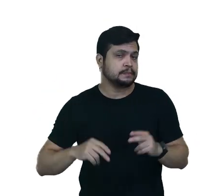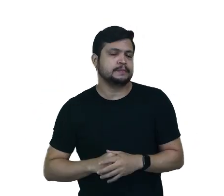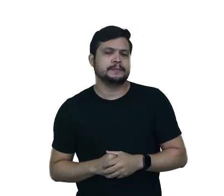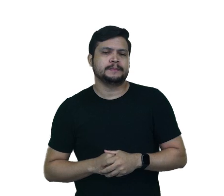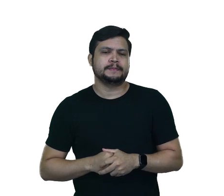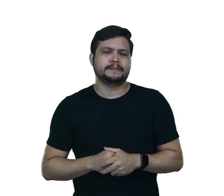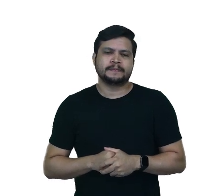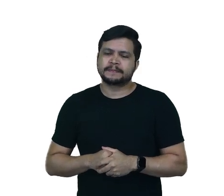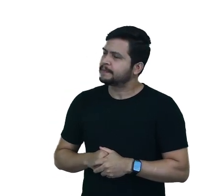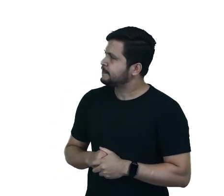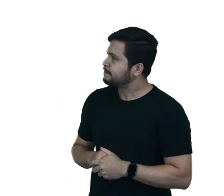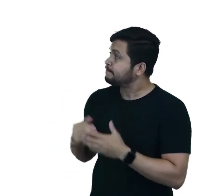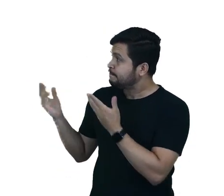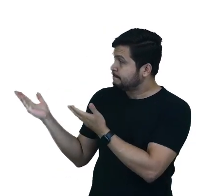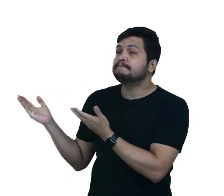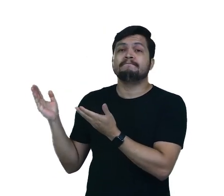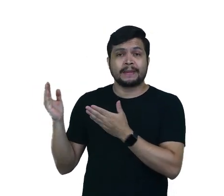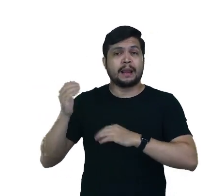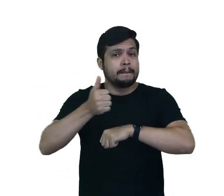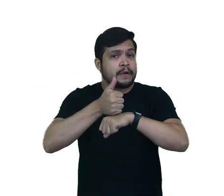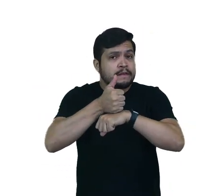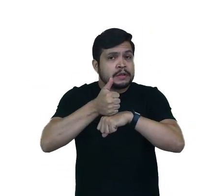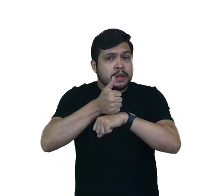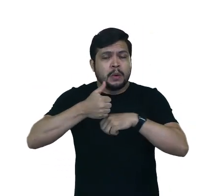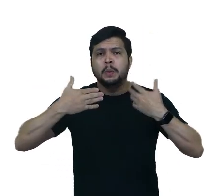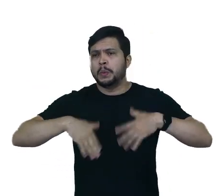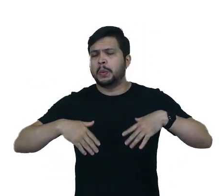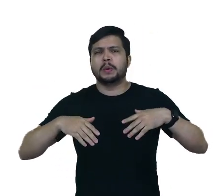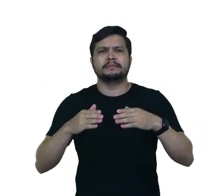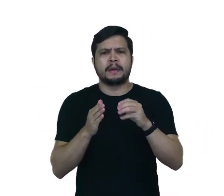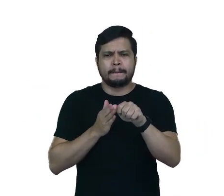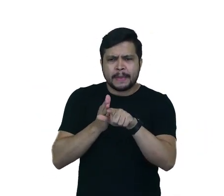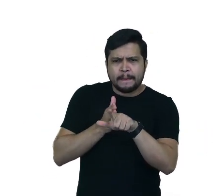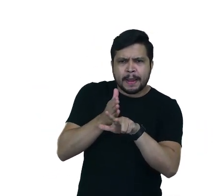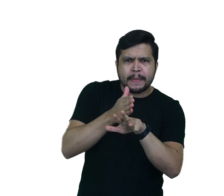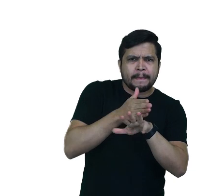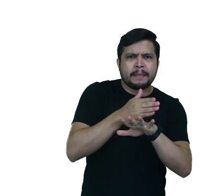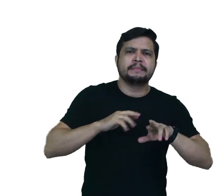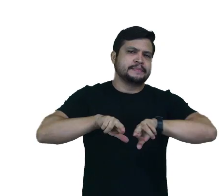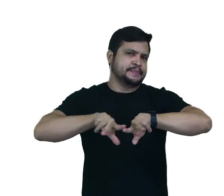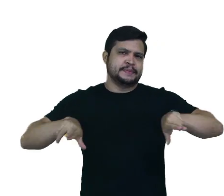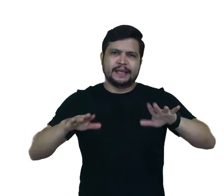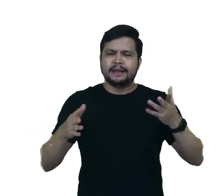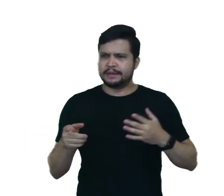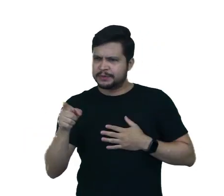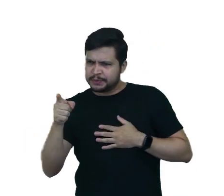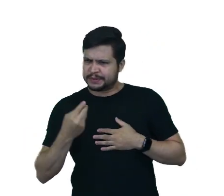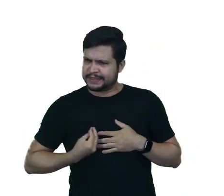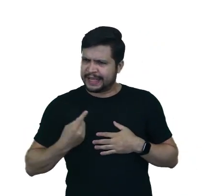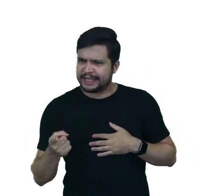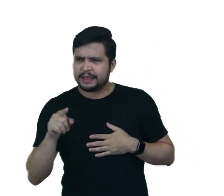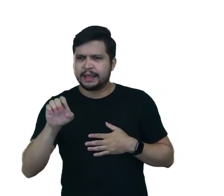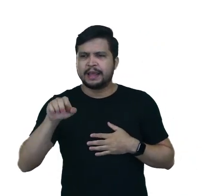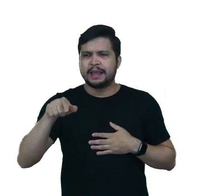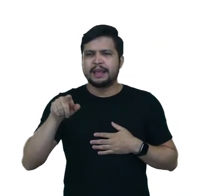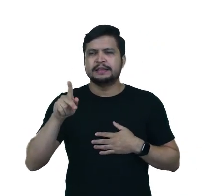E aqui, zootecnista é uma profissão de infinitas possibilidade. Nem sabia que tu ia estar aqui, Expedito.